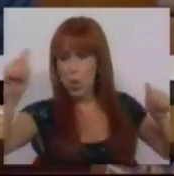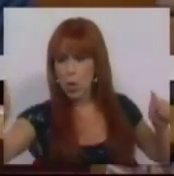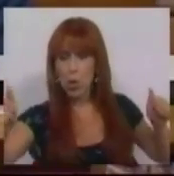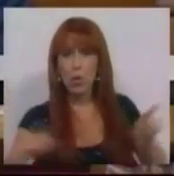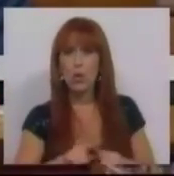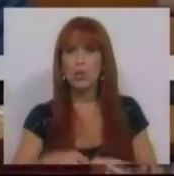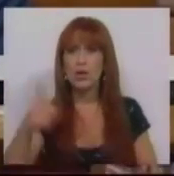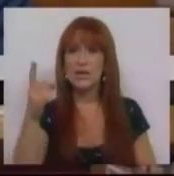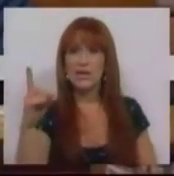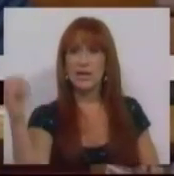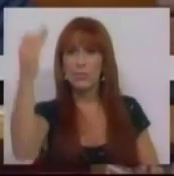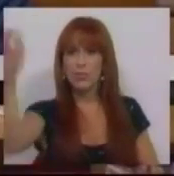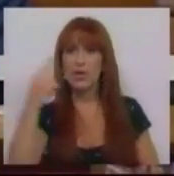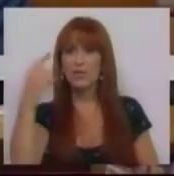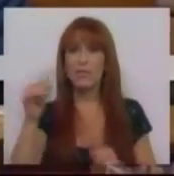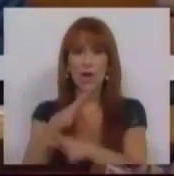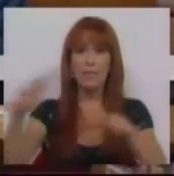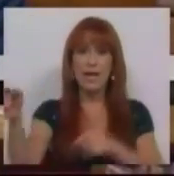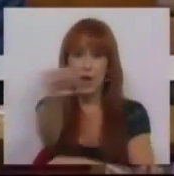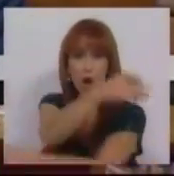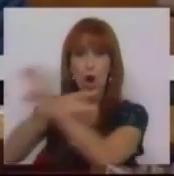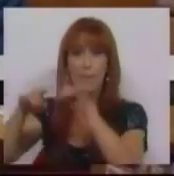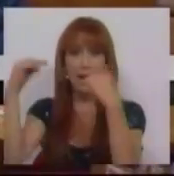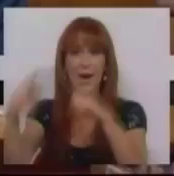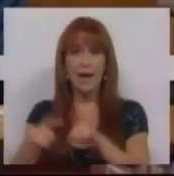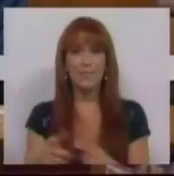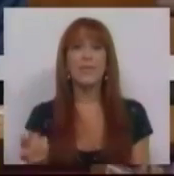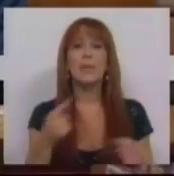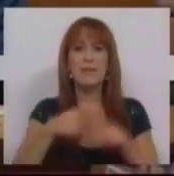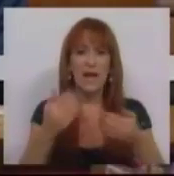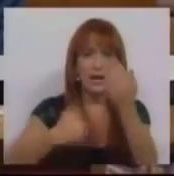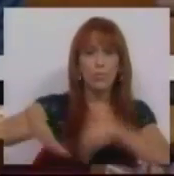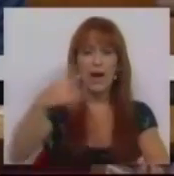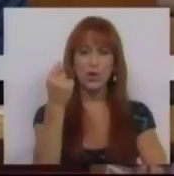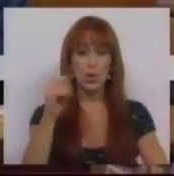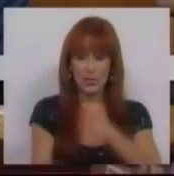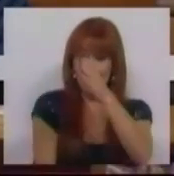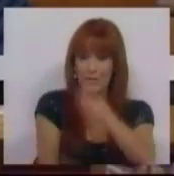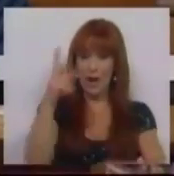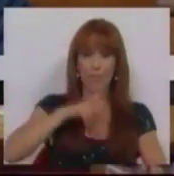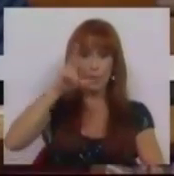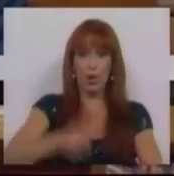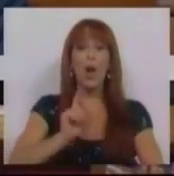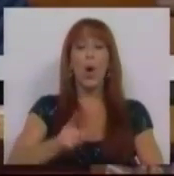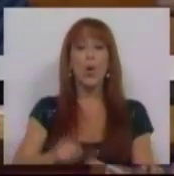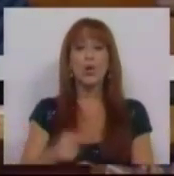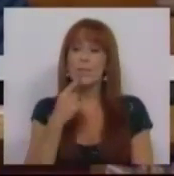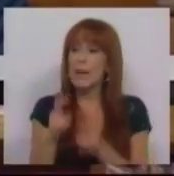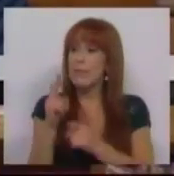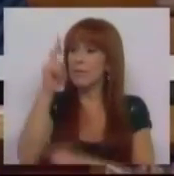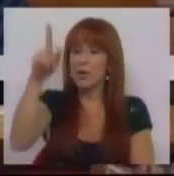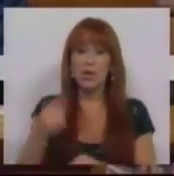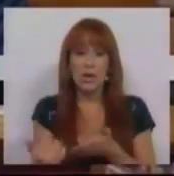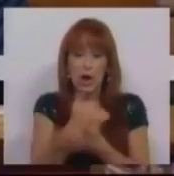dos 60% que encontramos na maioria da Europa. Mais de metade do dinheiro gerado em Portugal são